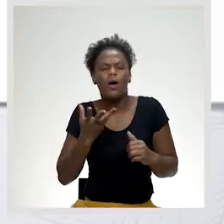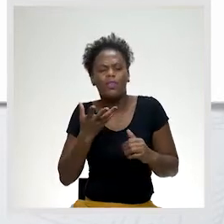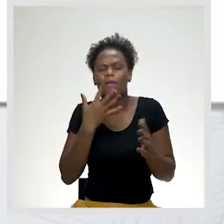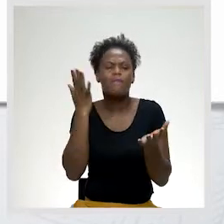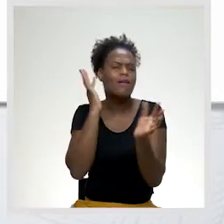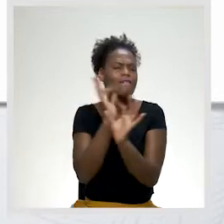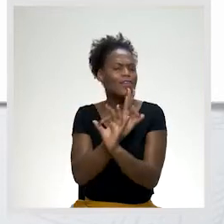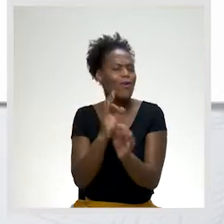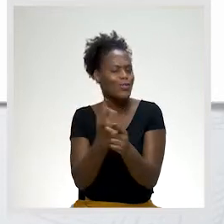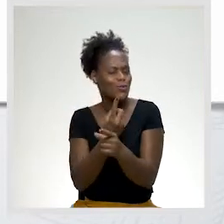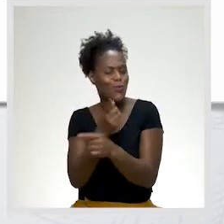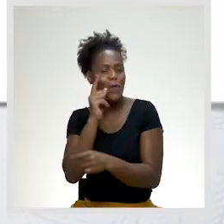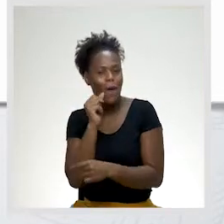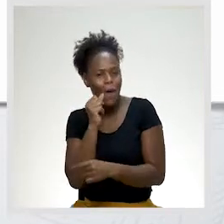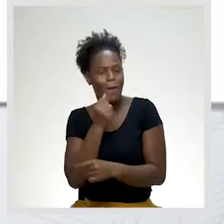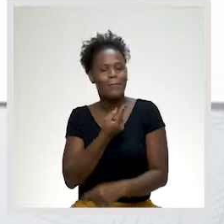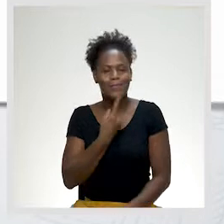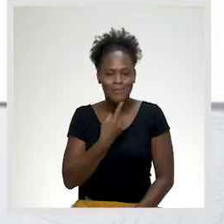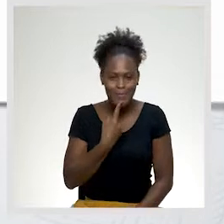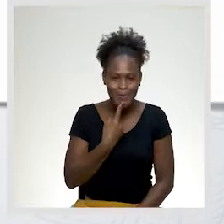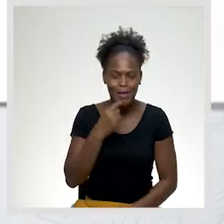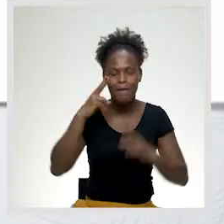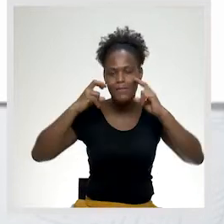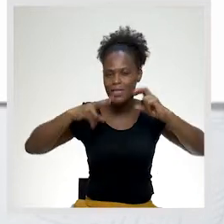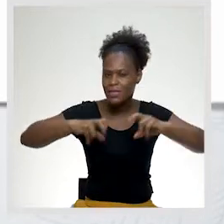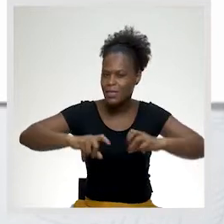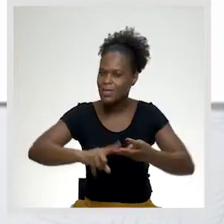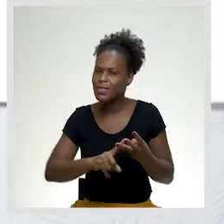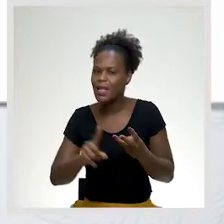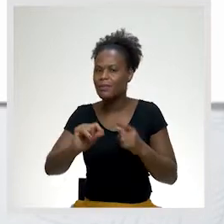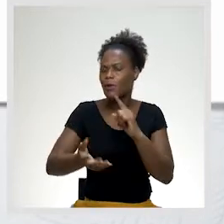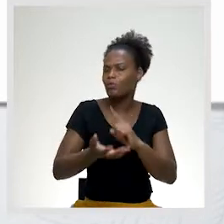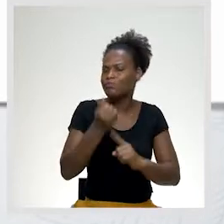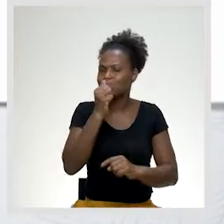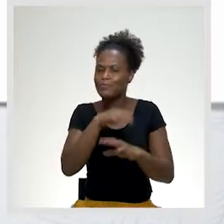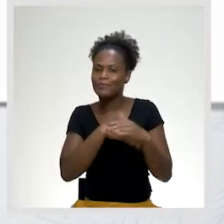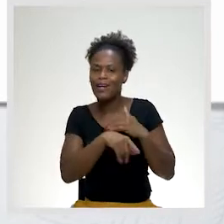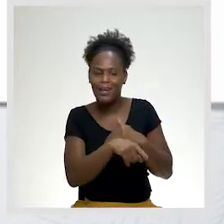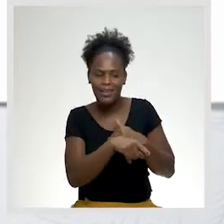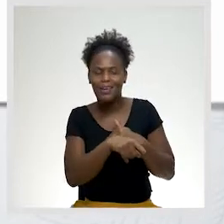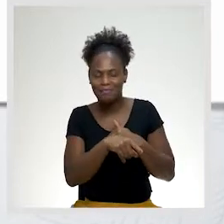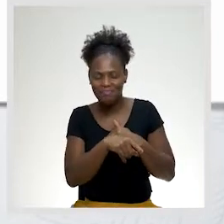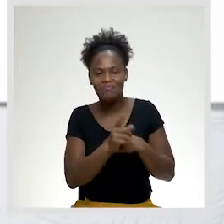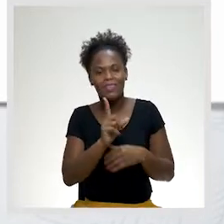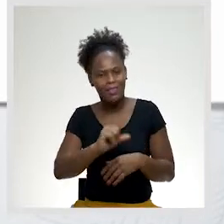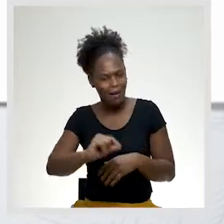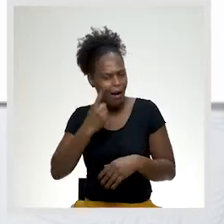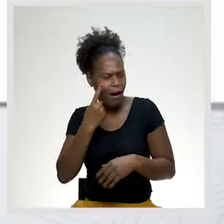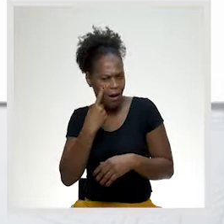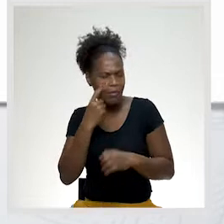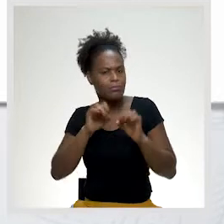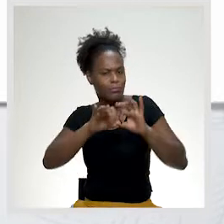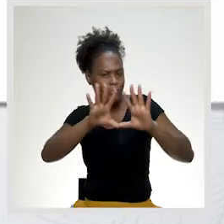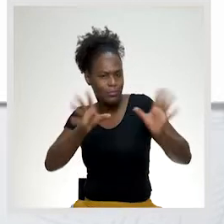maravilhosas coisas o homem compreende, pesquisa e consegue realizar, então reconheço